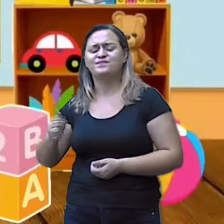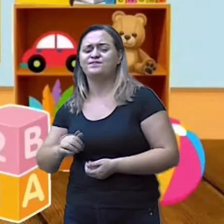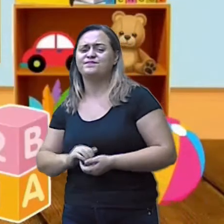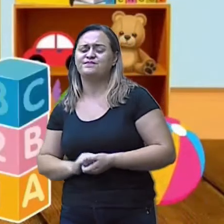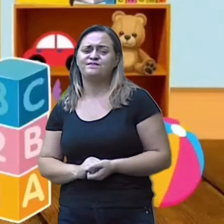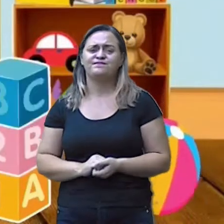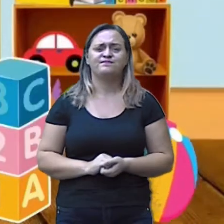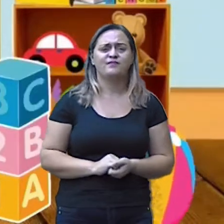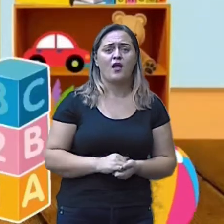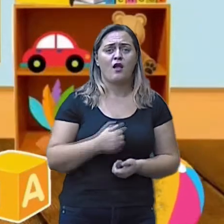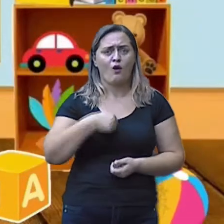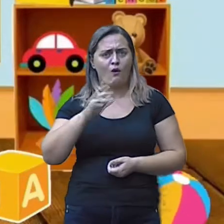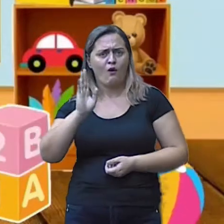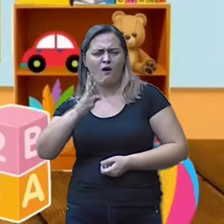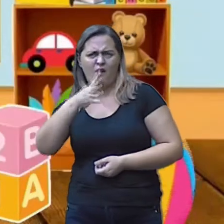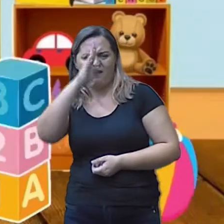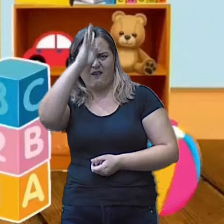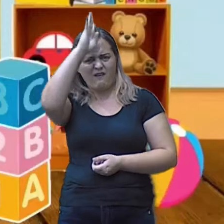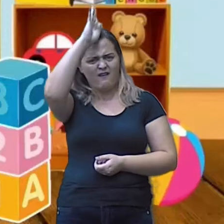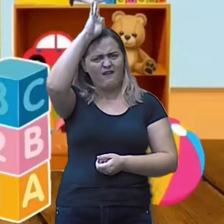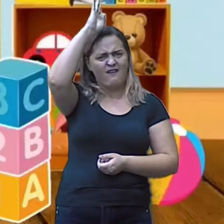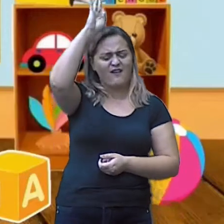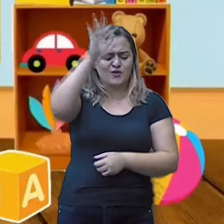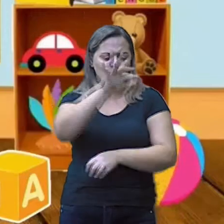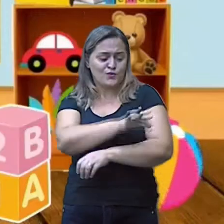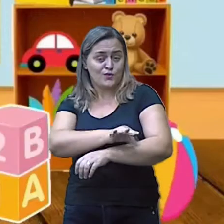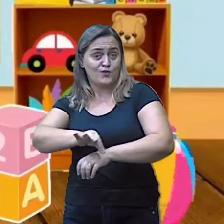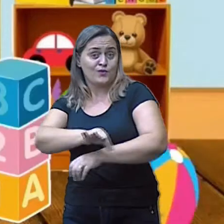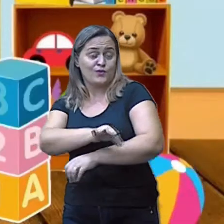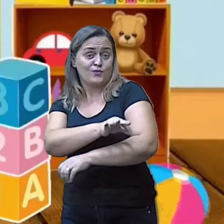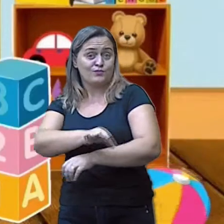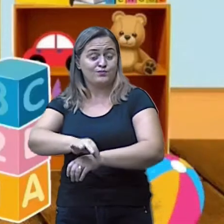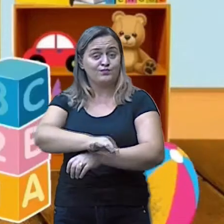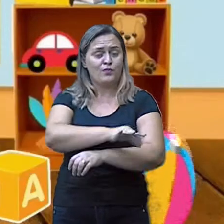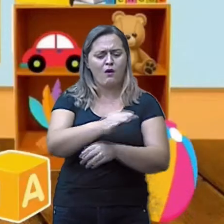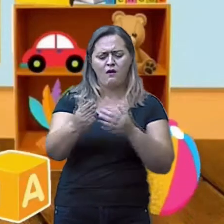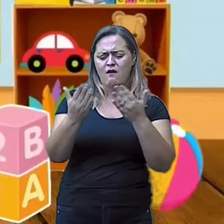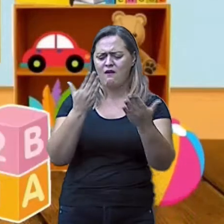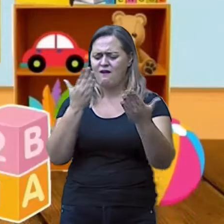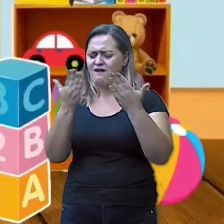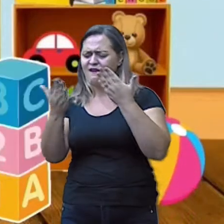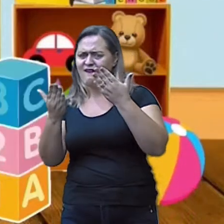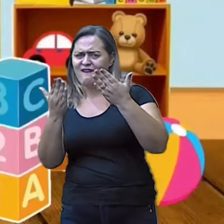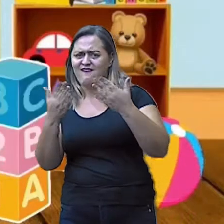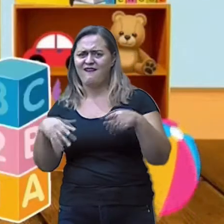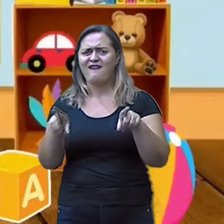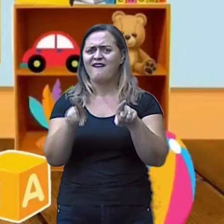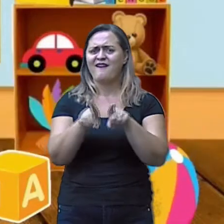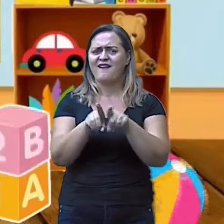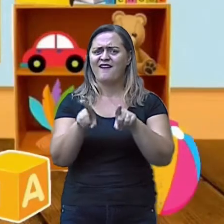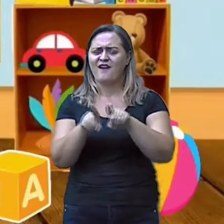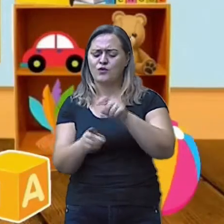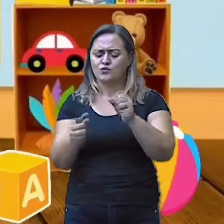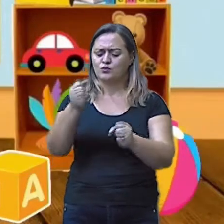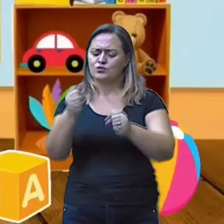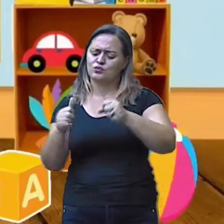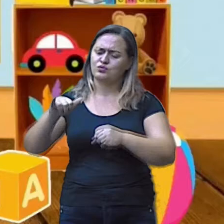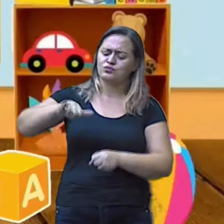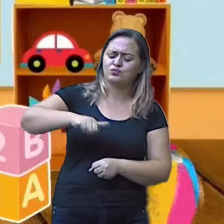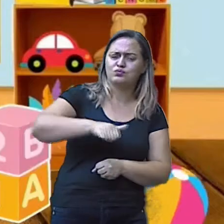outro. Fui bombeiro, arquiteto, psicólogo e